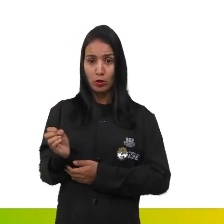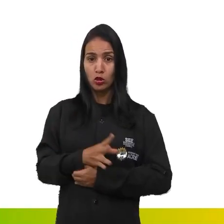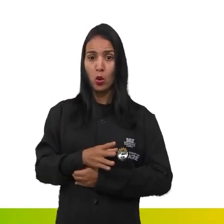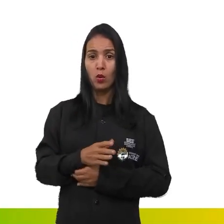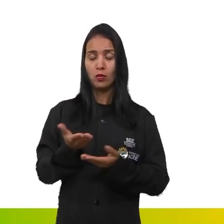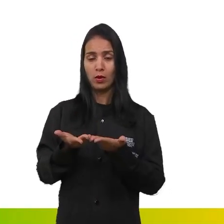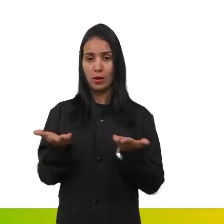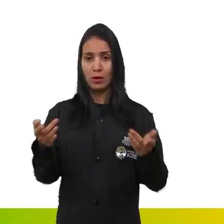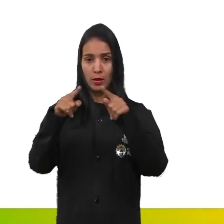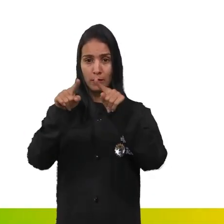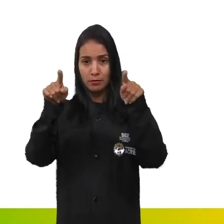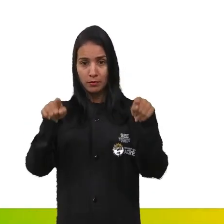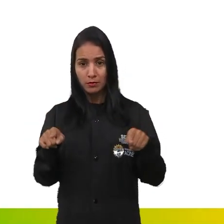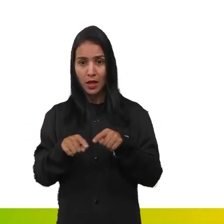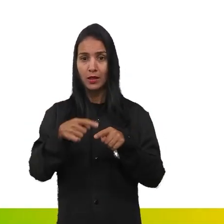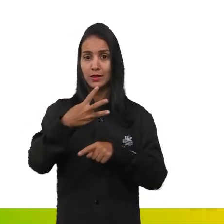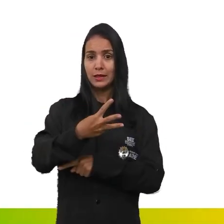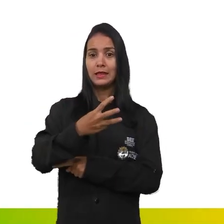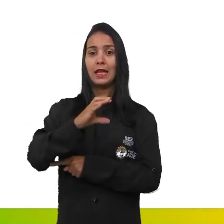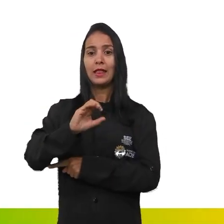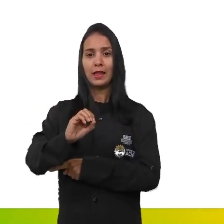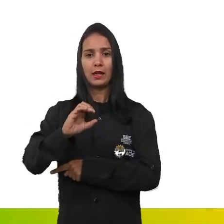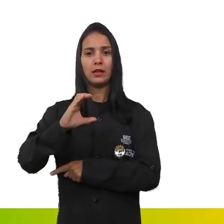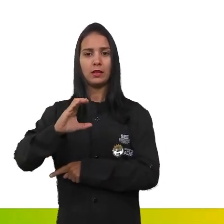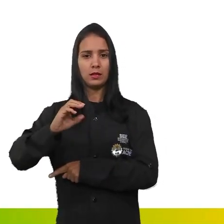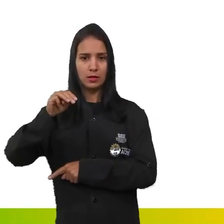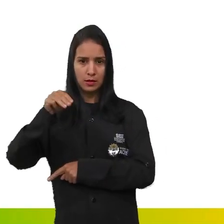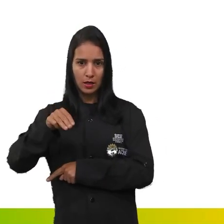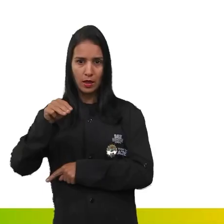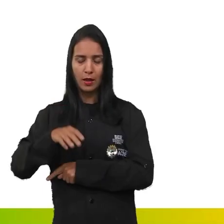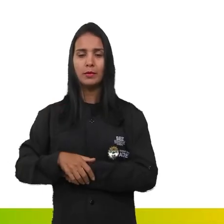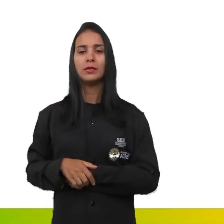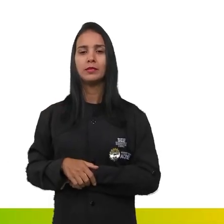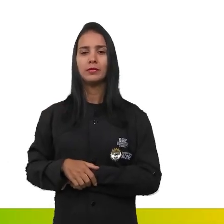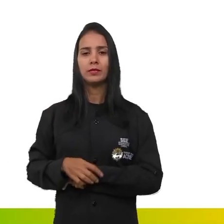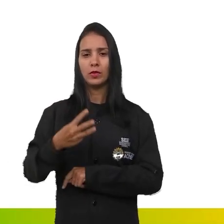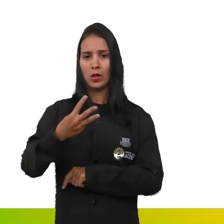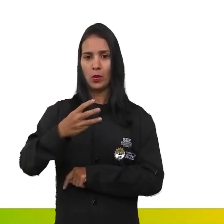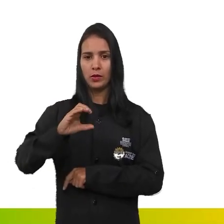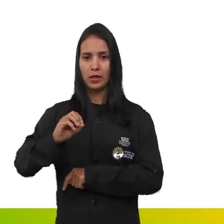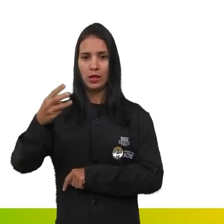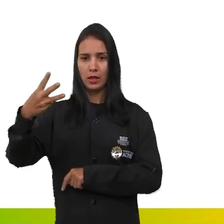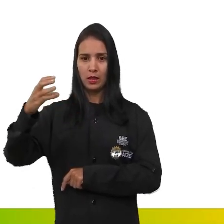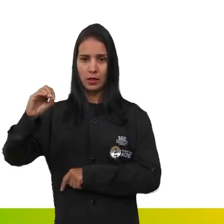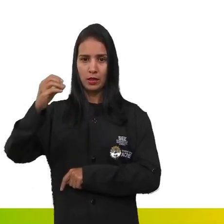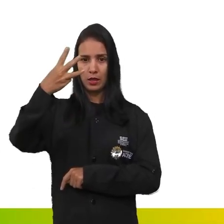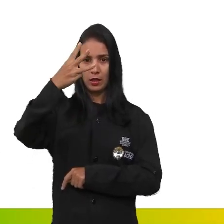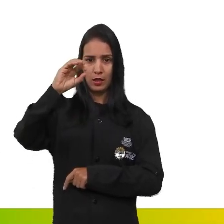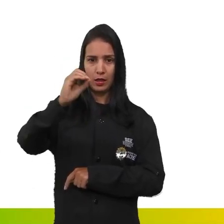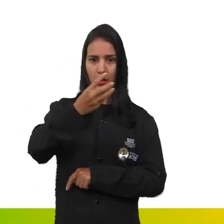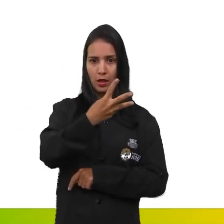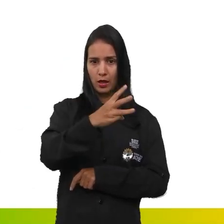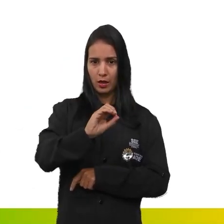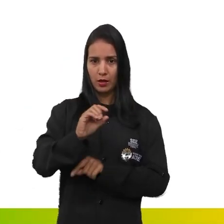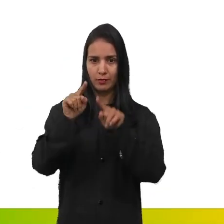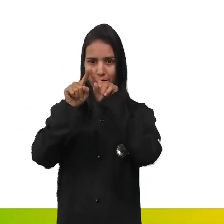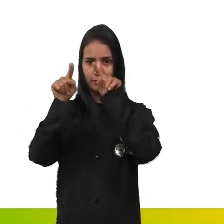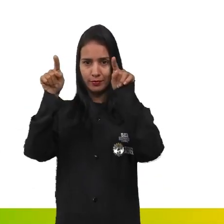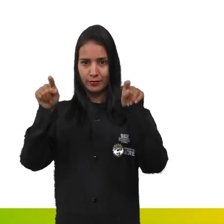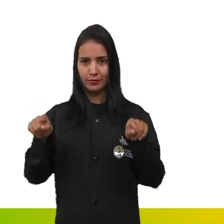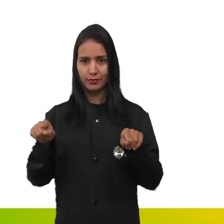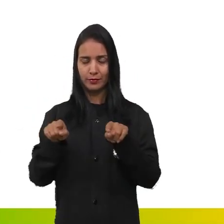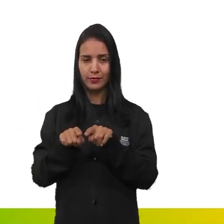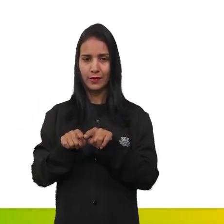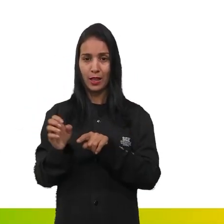centímetros. Agora, eu quero saber quanto é que vai ser a nova altura. Vai ser uma altura H aqui.